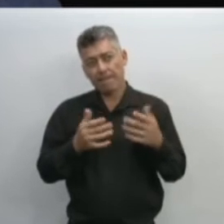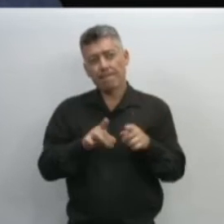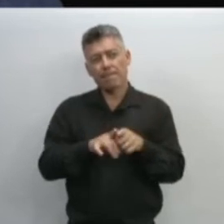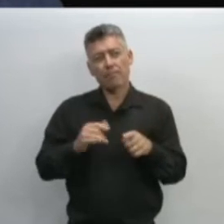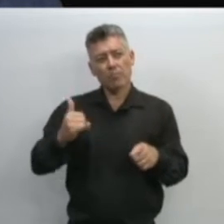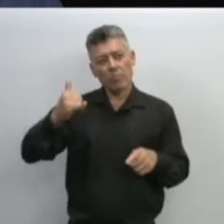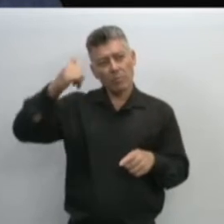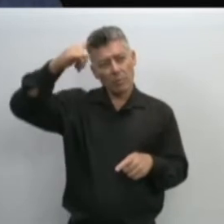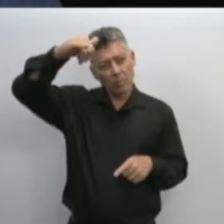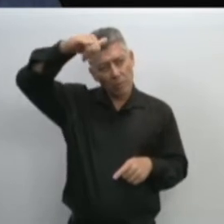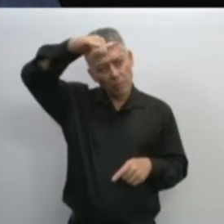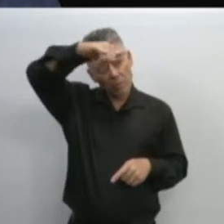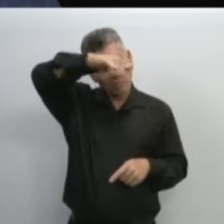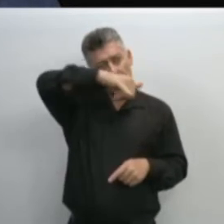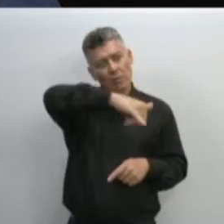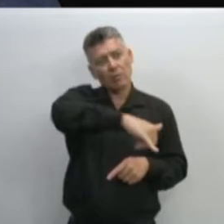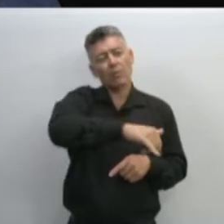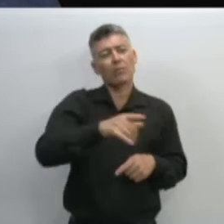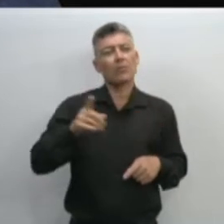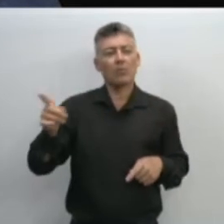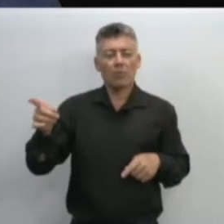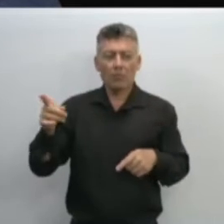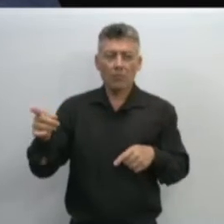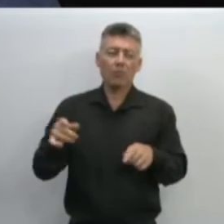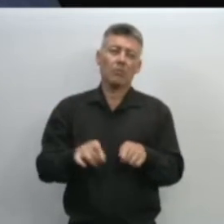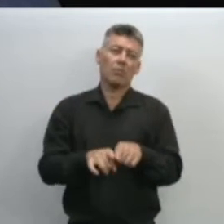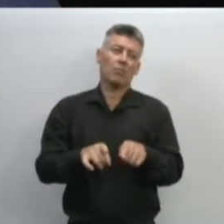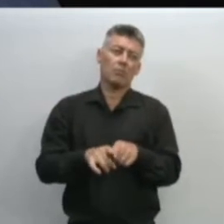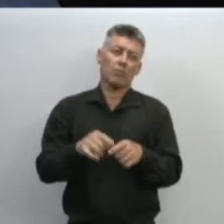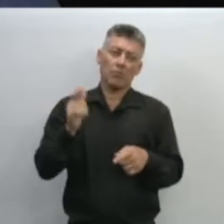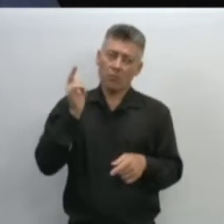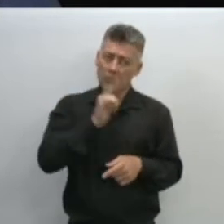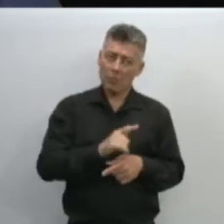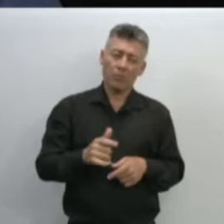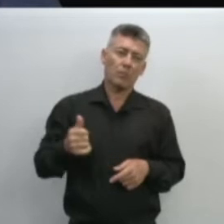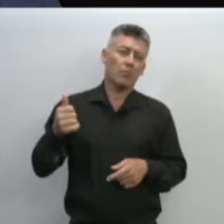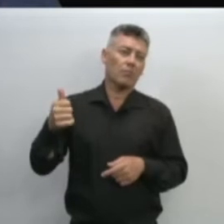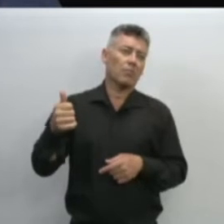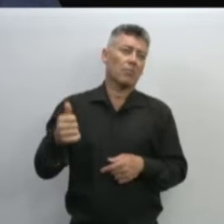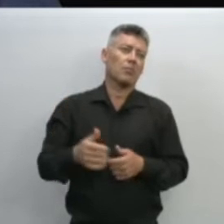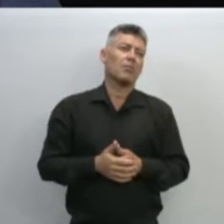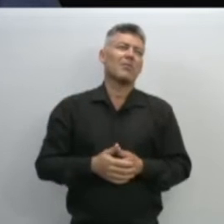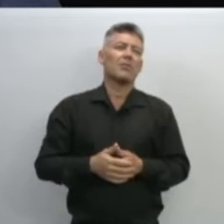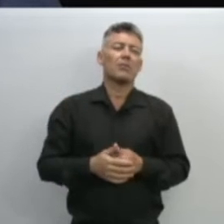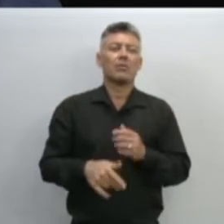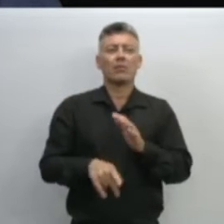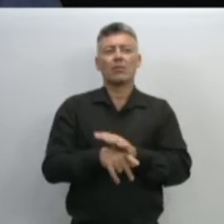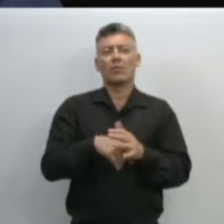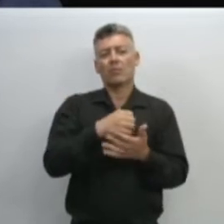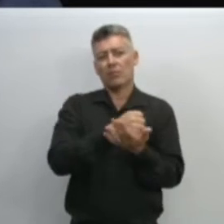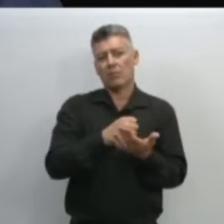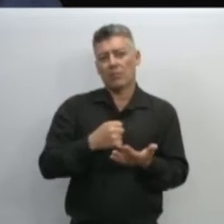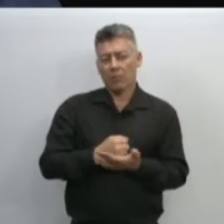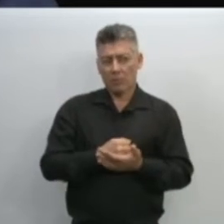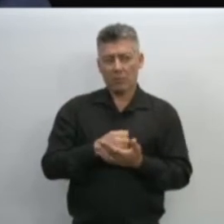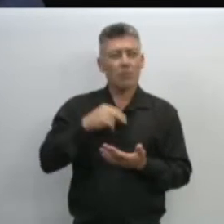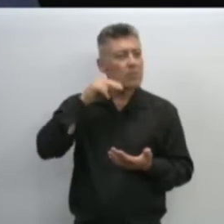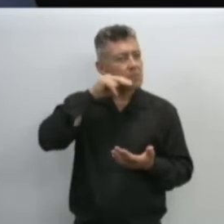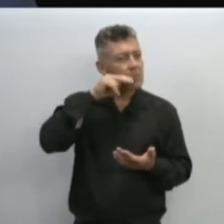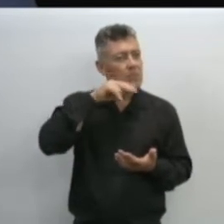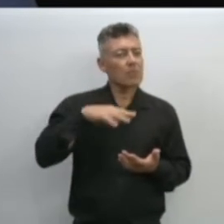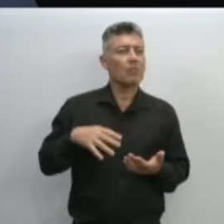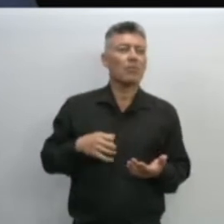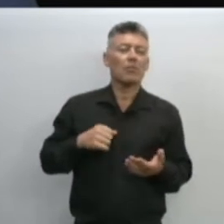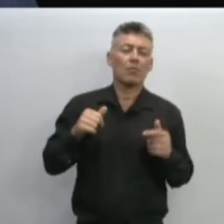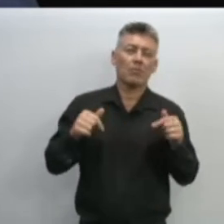aviador. Então, Valdones merece, sem sombra de dúvidas, ser um cidadão natalense. Ele que ama essa cidade,